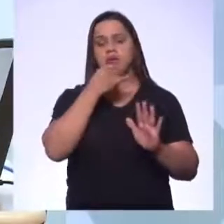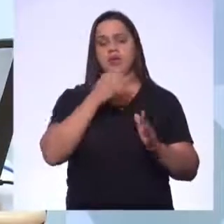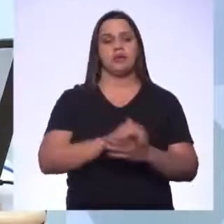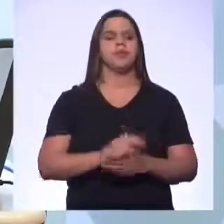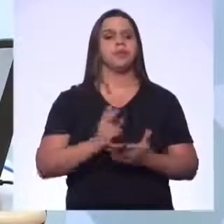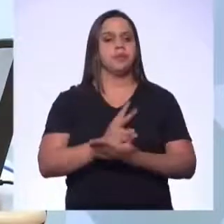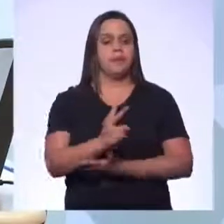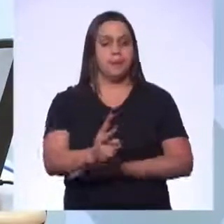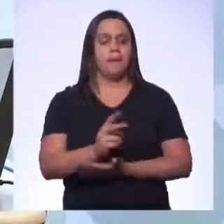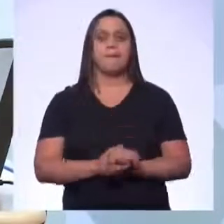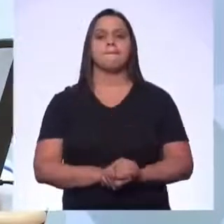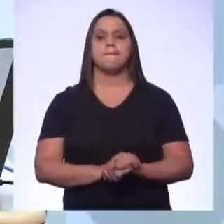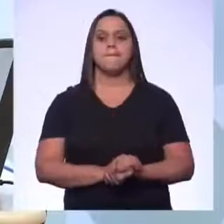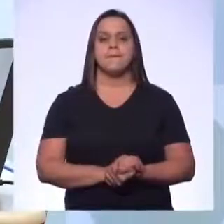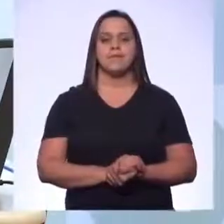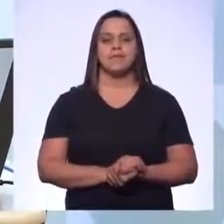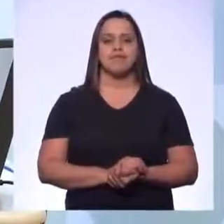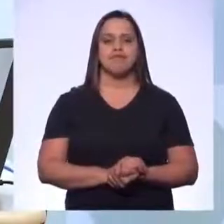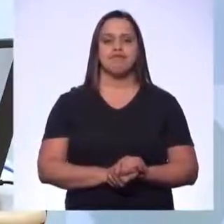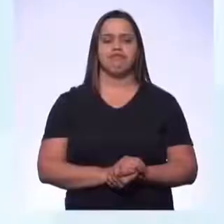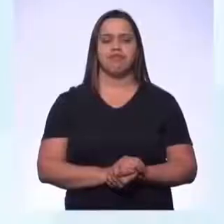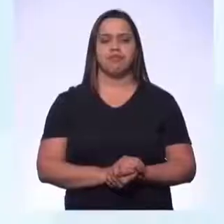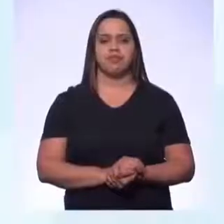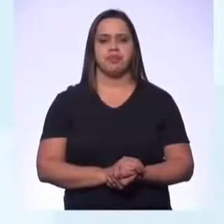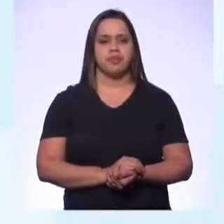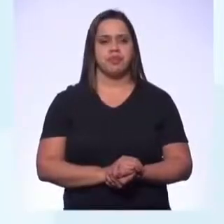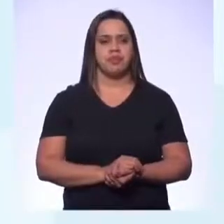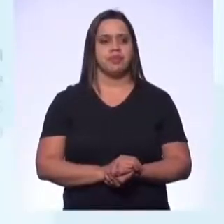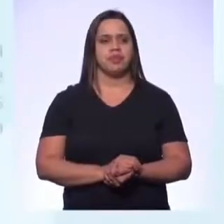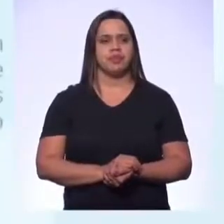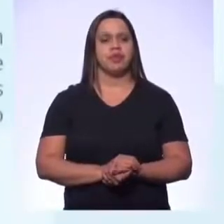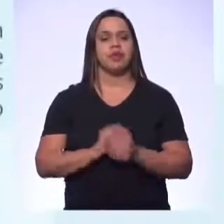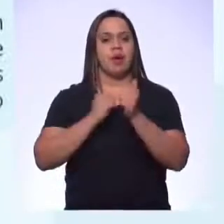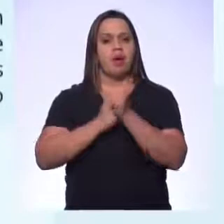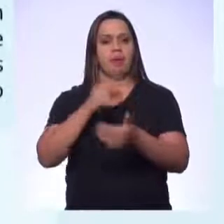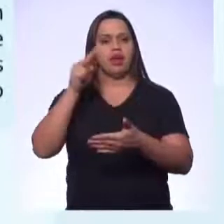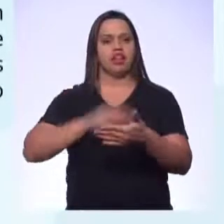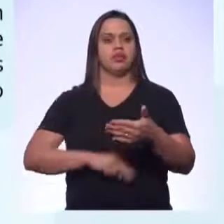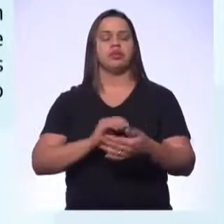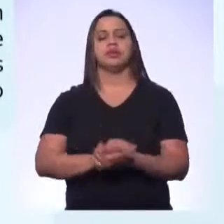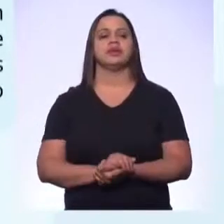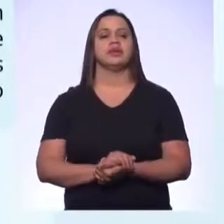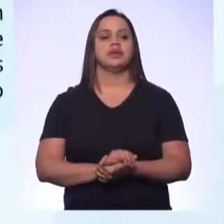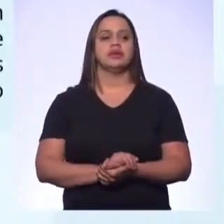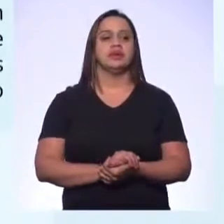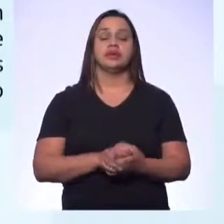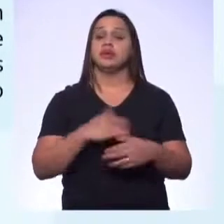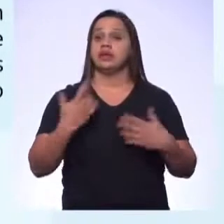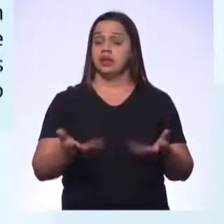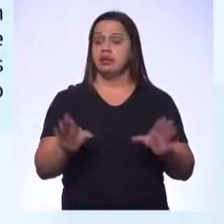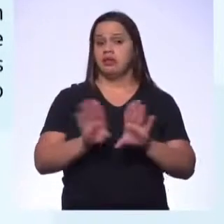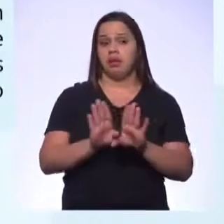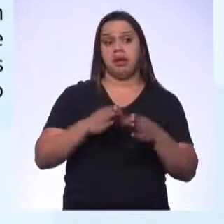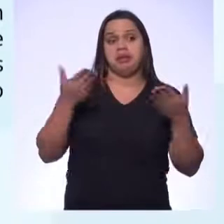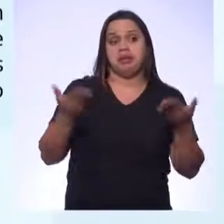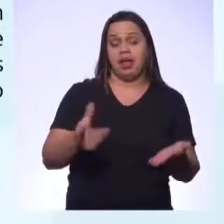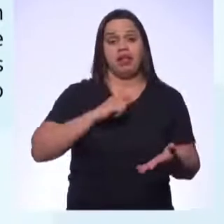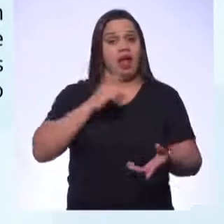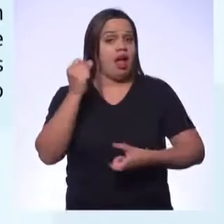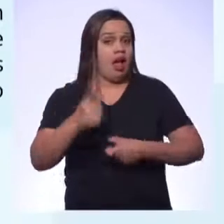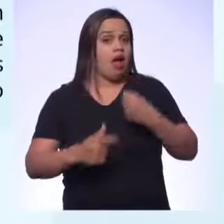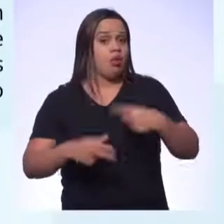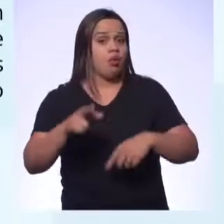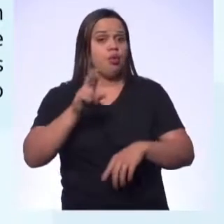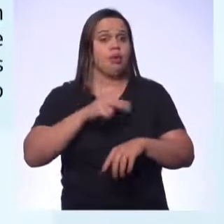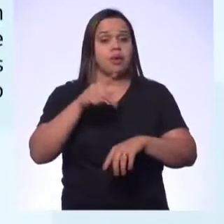Vamos seguir aí a questão aí das rochas? Vamos lá acompanhar. Então, nós temos aí, em contrapartida, algumas rochas